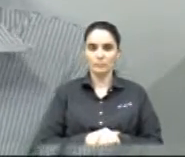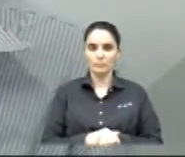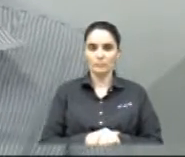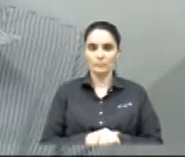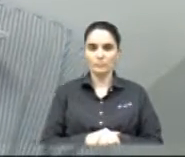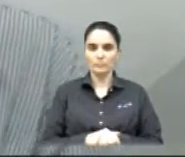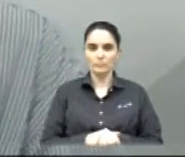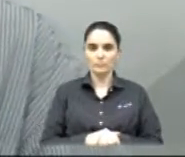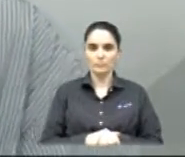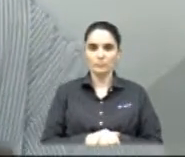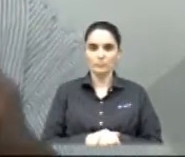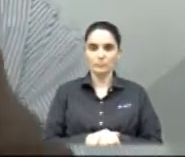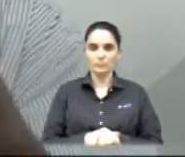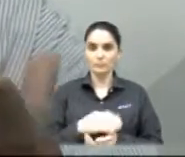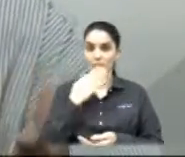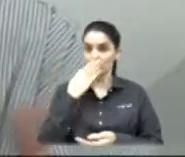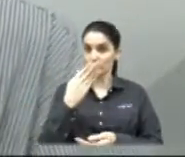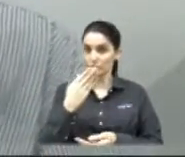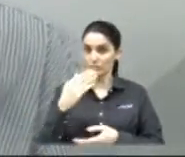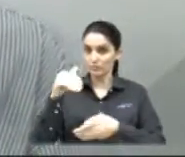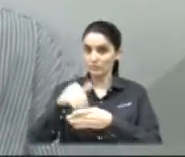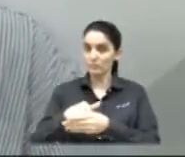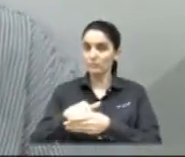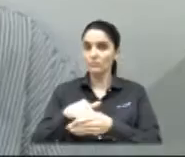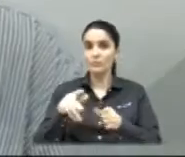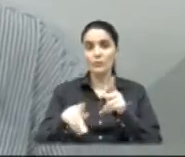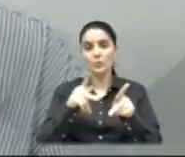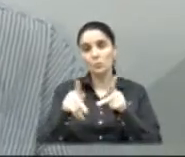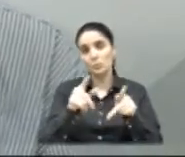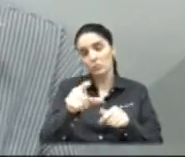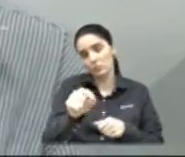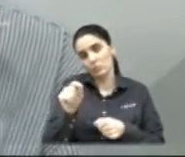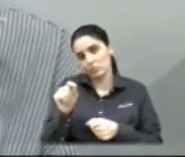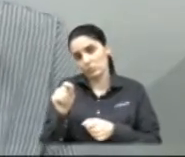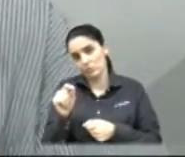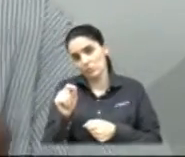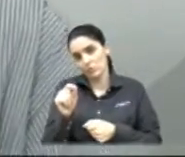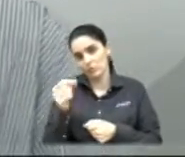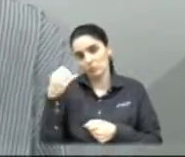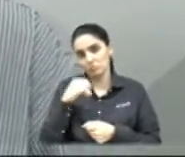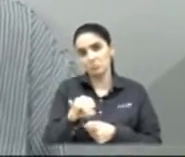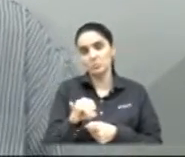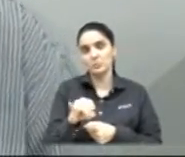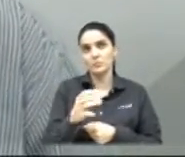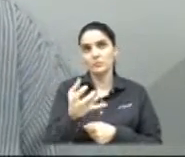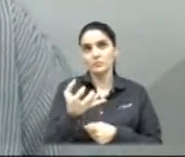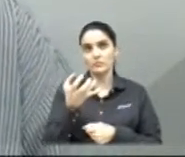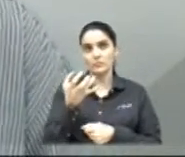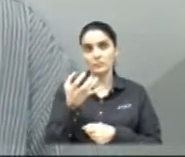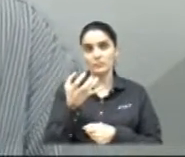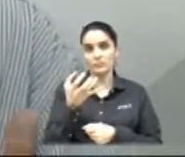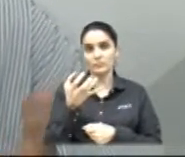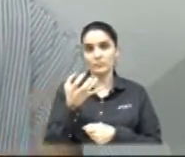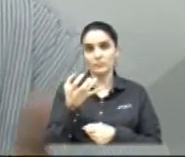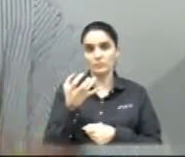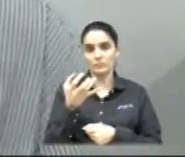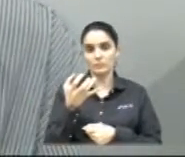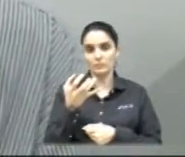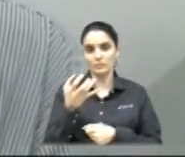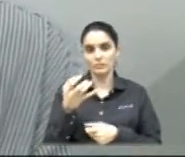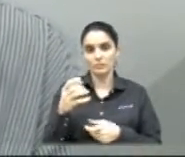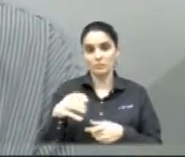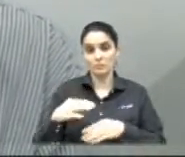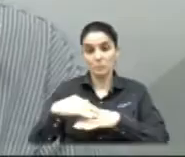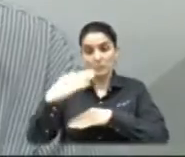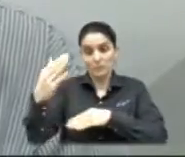a questão do plebiscito, a população que vai decidir se nós teremos mais assentamentos lá ou